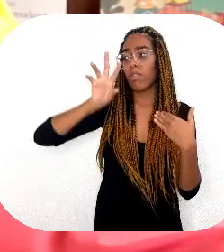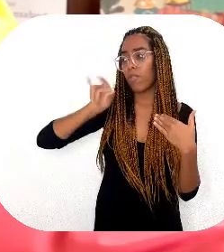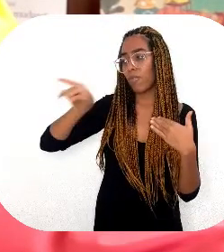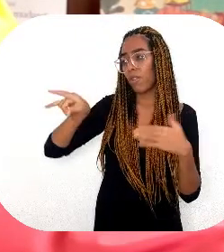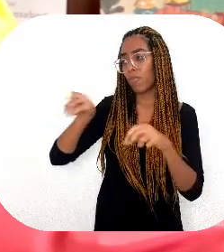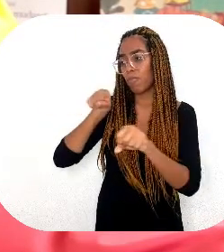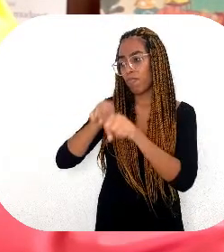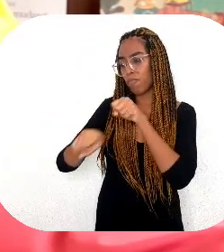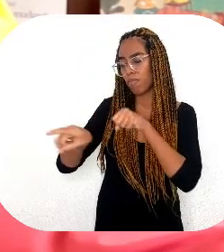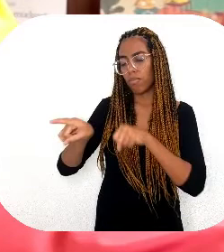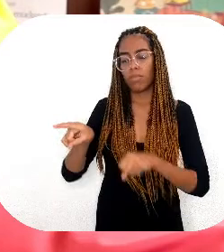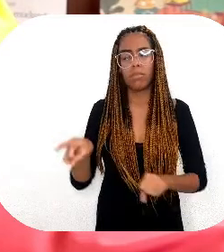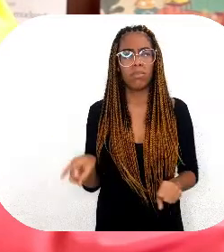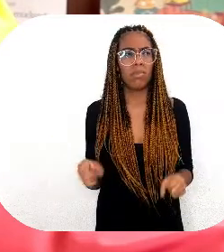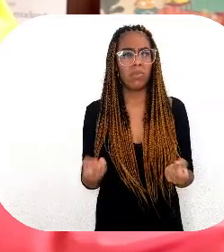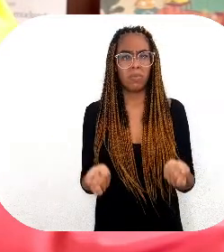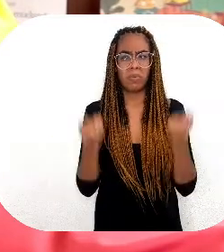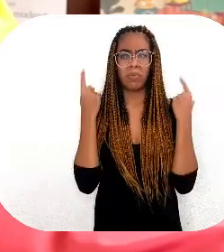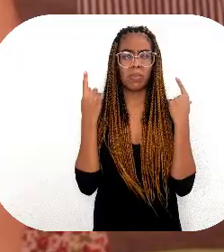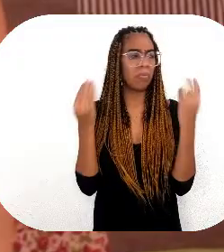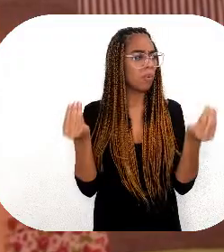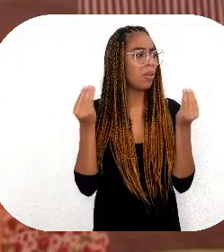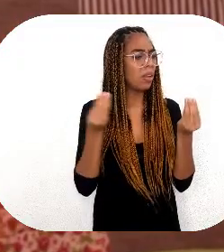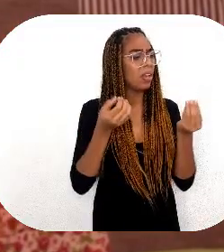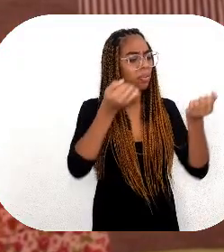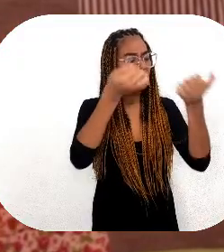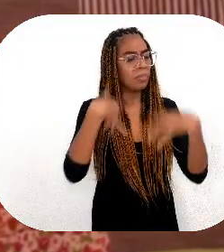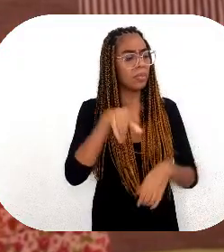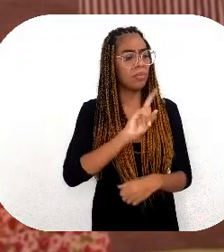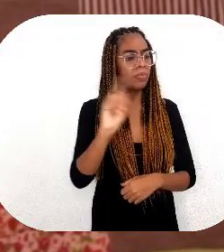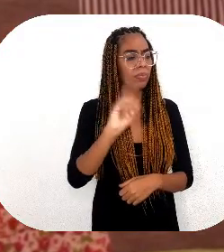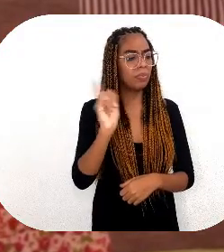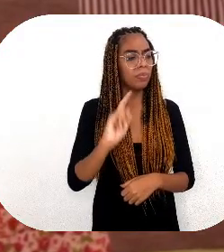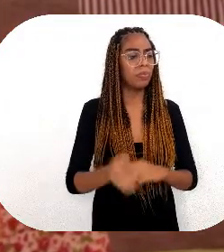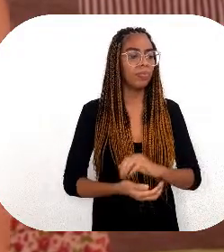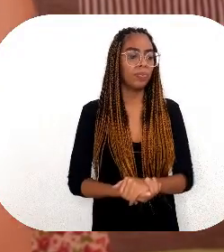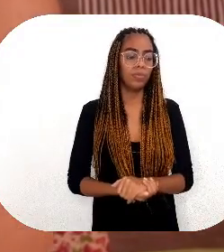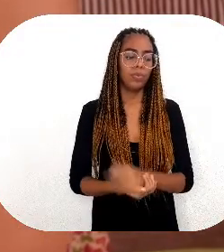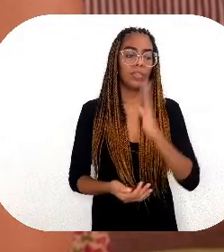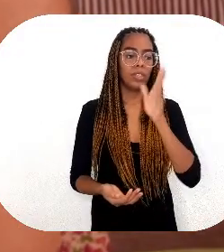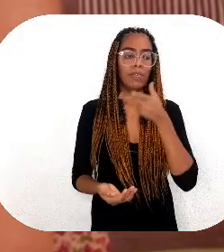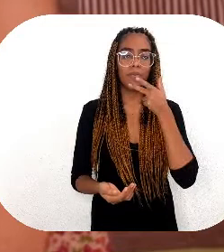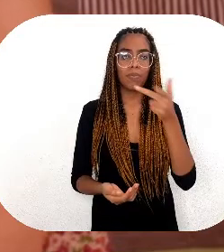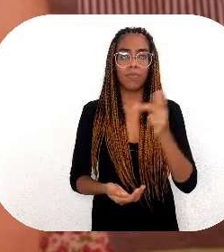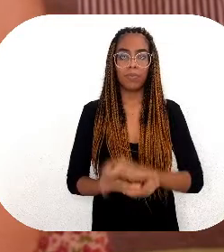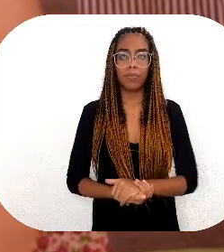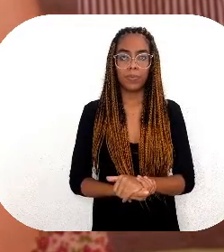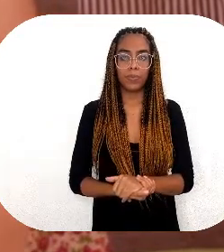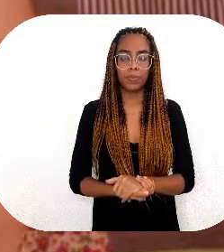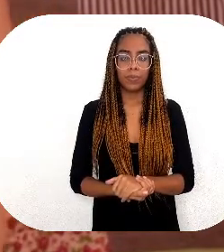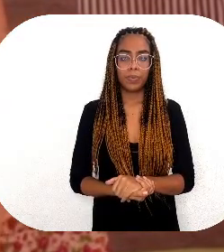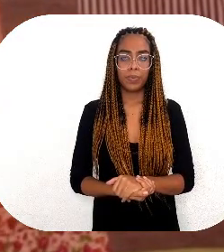minha tribo que está morrendo. Você vai morrer, macaco. Oxi, diga isso não, homem. Já